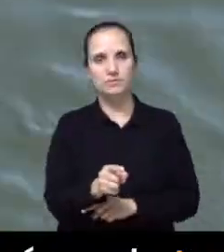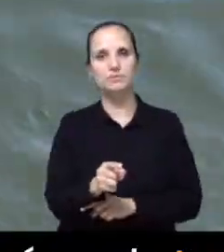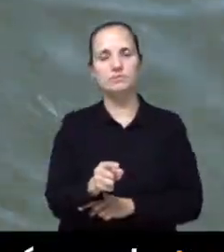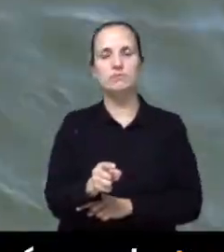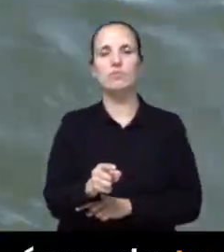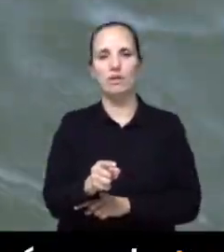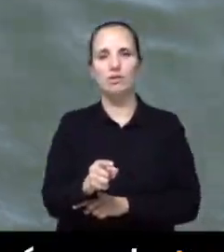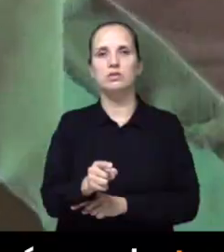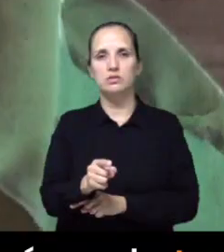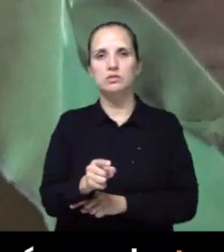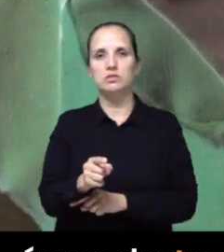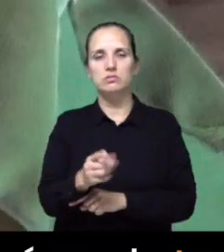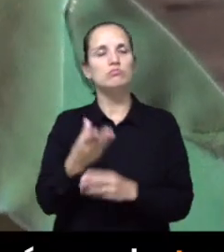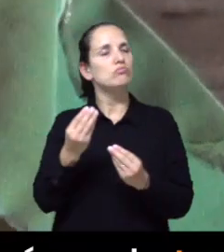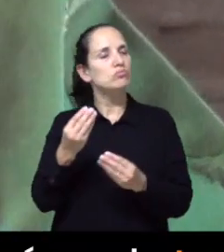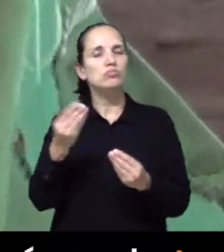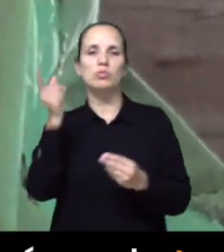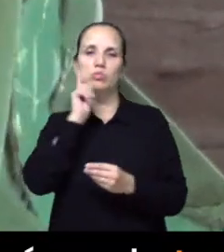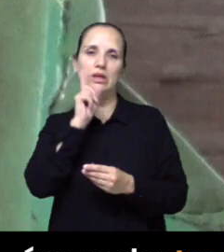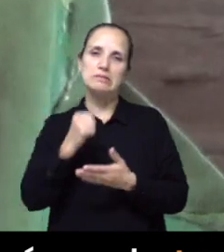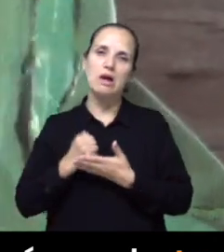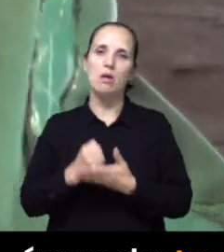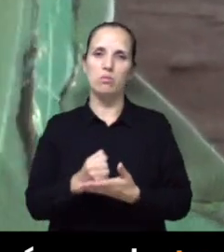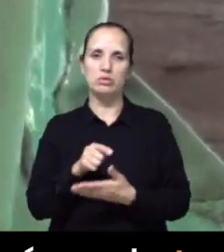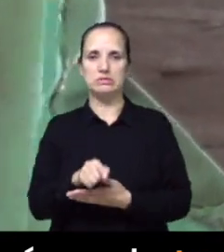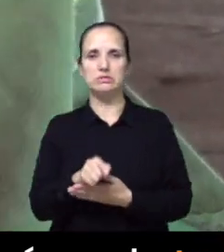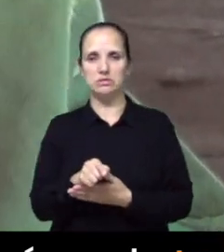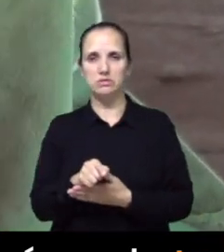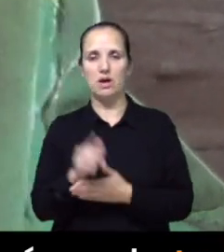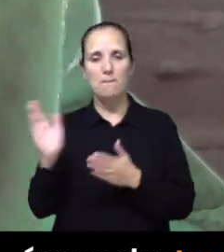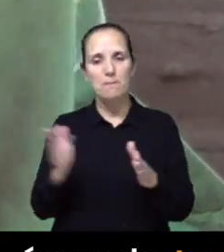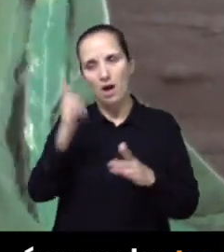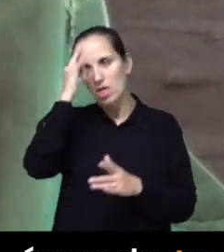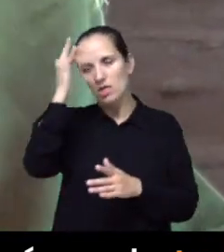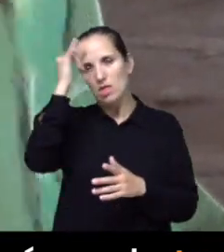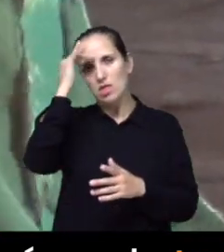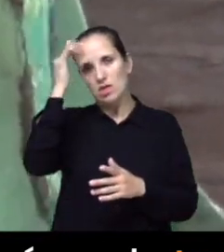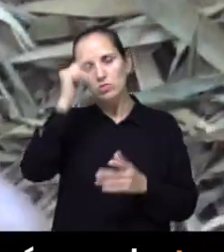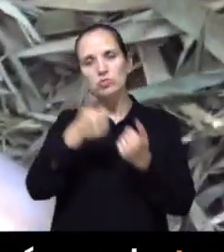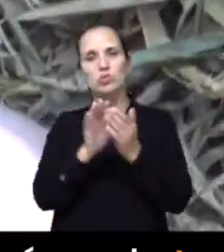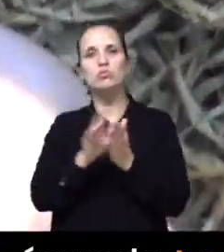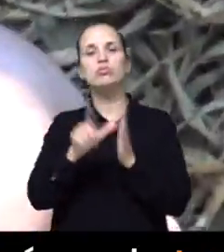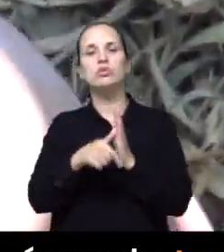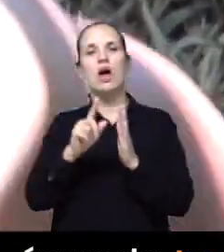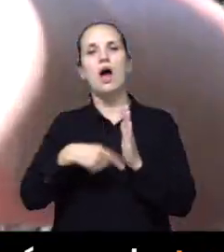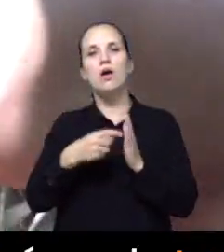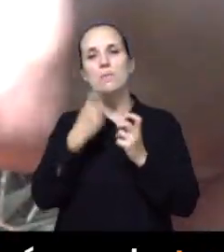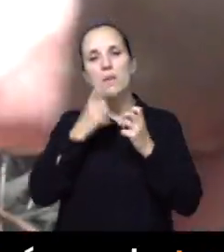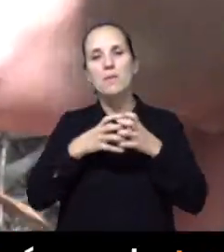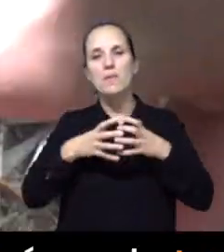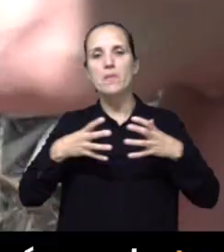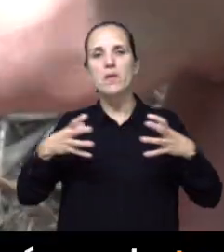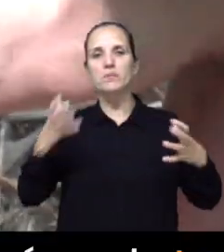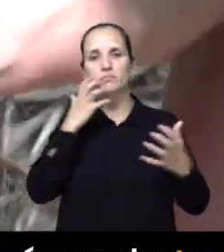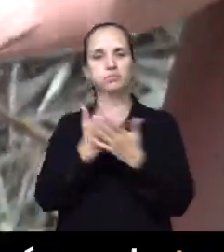rio. E sim, muito importante este apoio na parte criativa dos projetos.